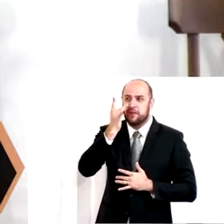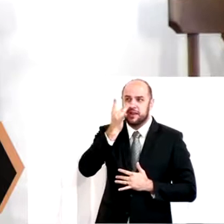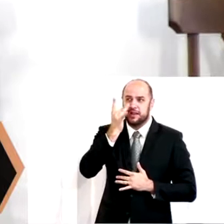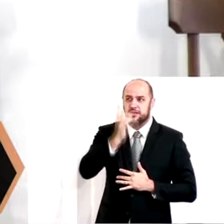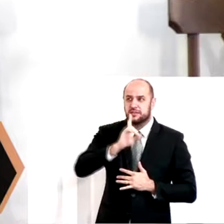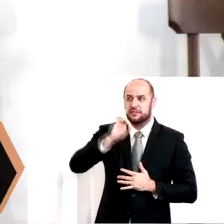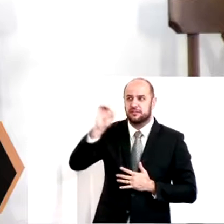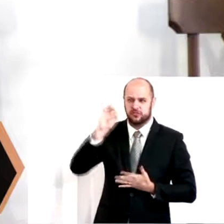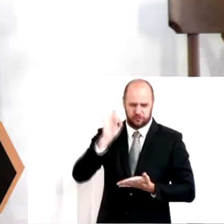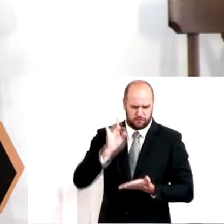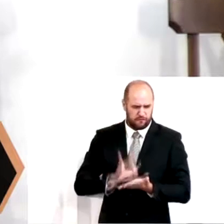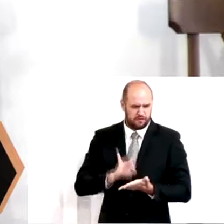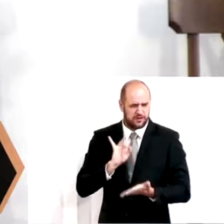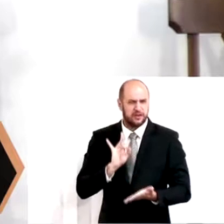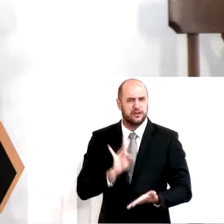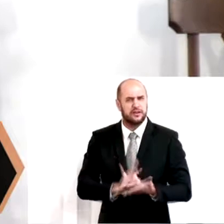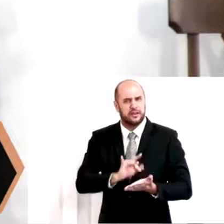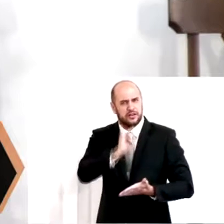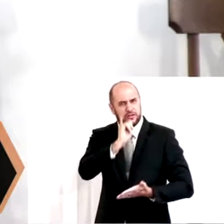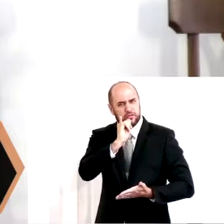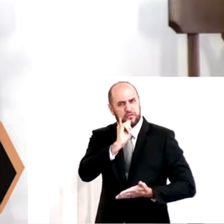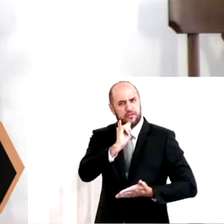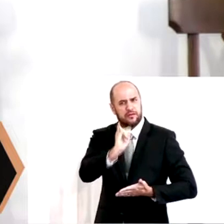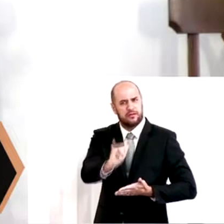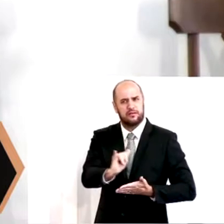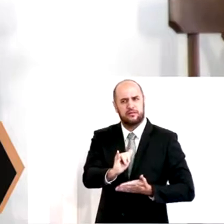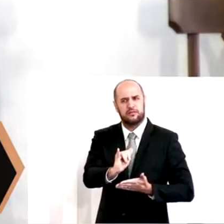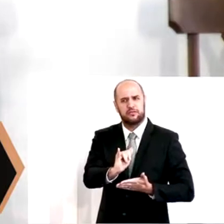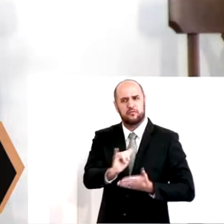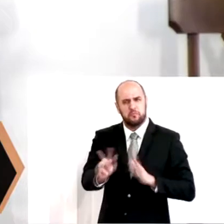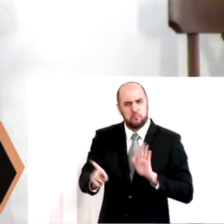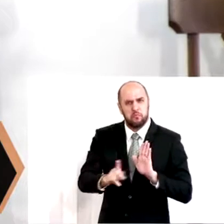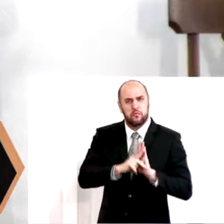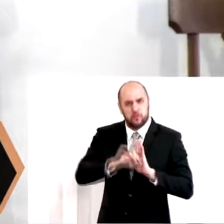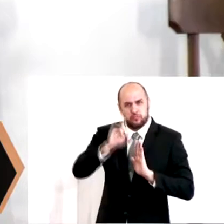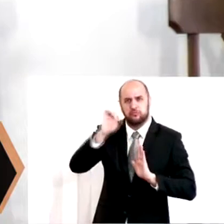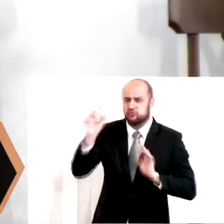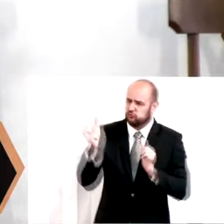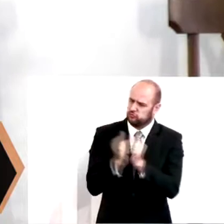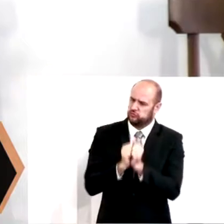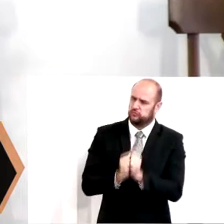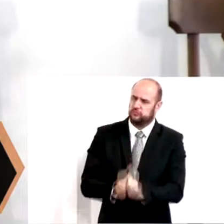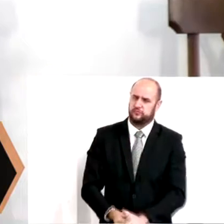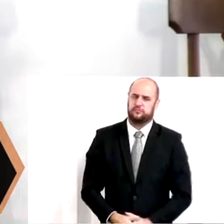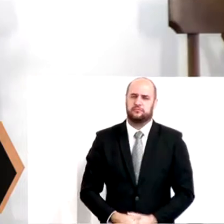com sinceridade e da parte do próprio Deus.